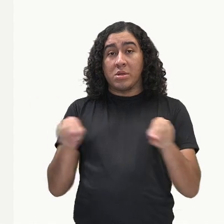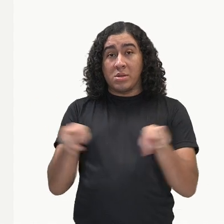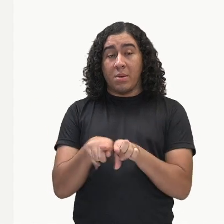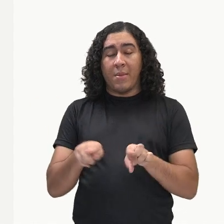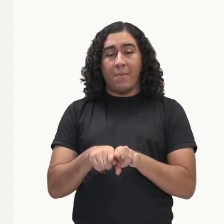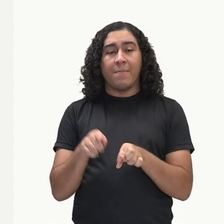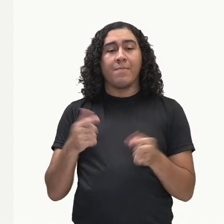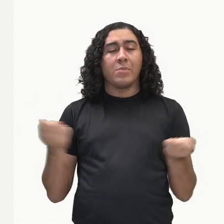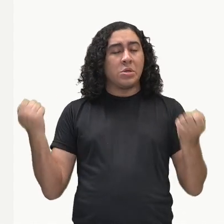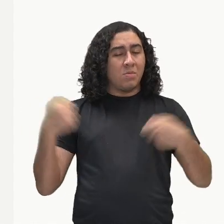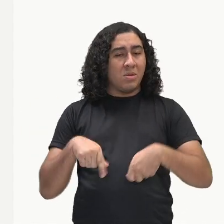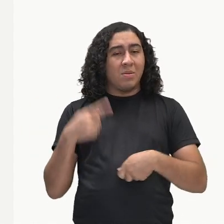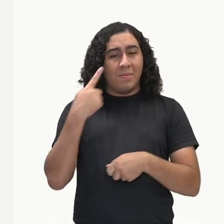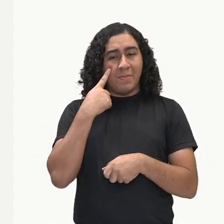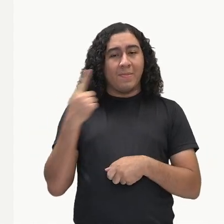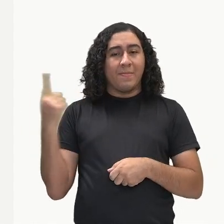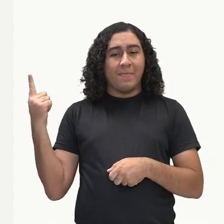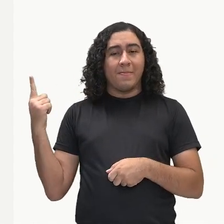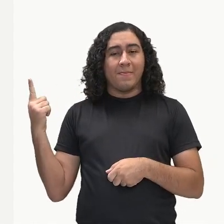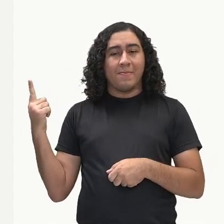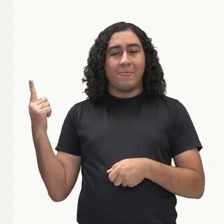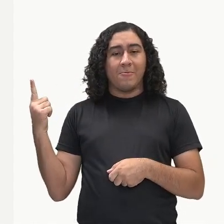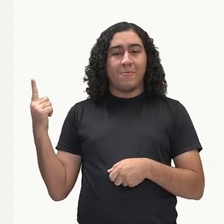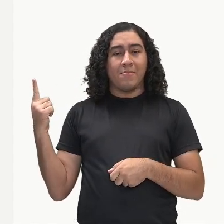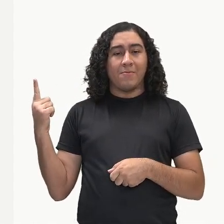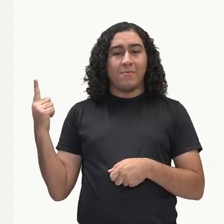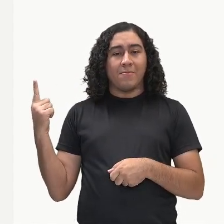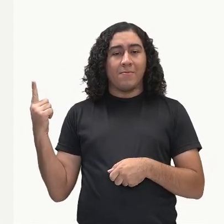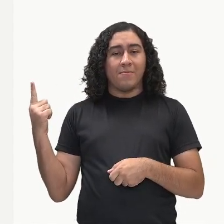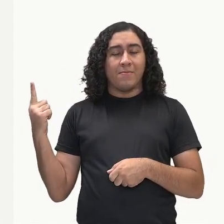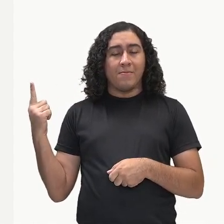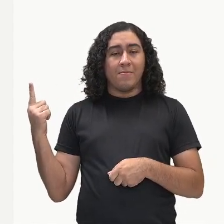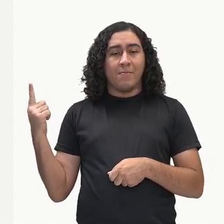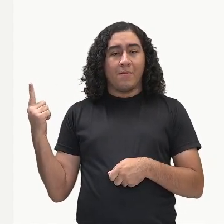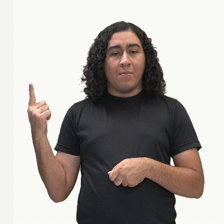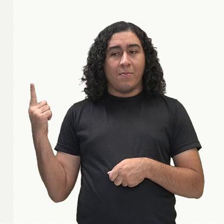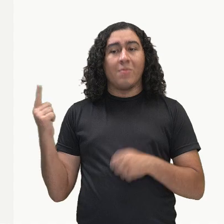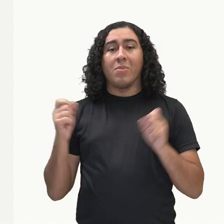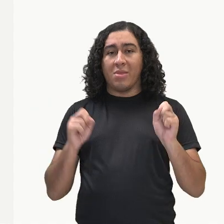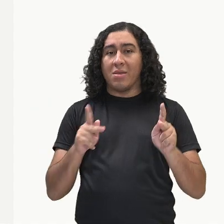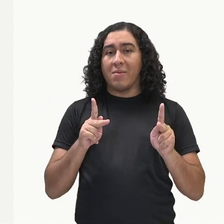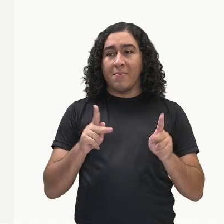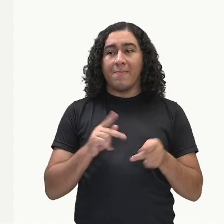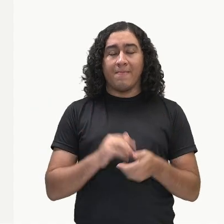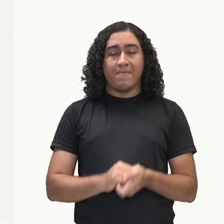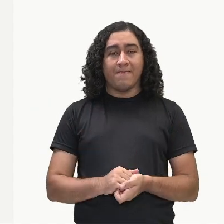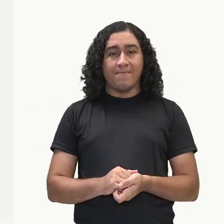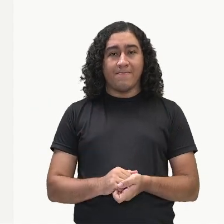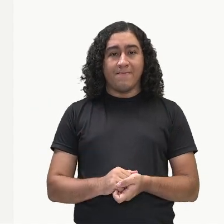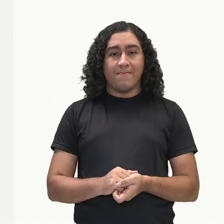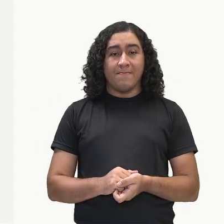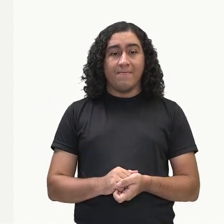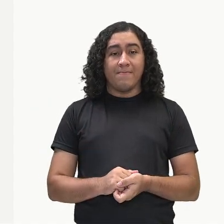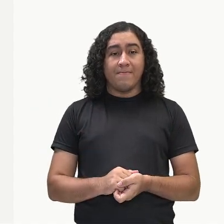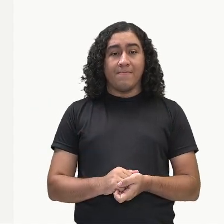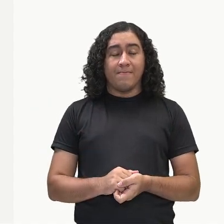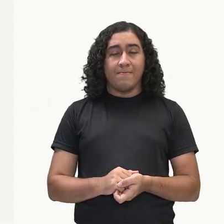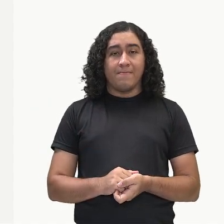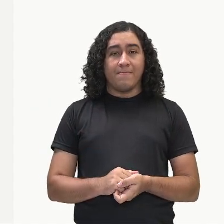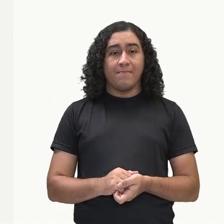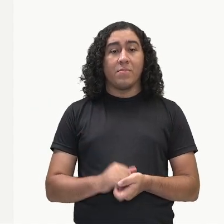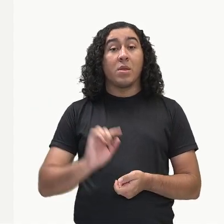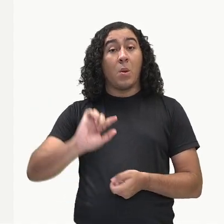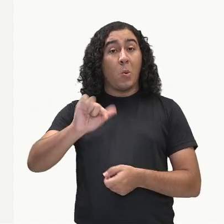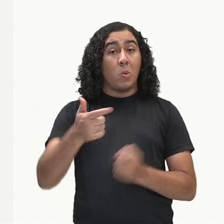agora? Possibilidade número 1. They're not. Ok? They're not longshoremen.